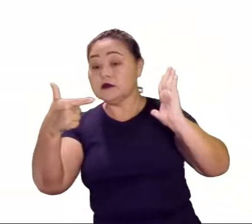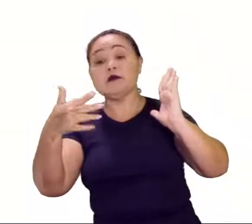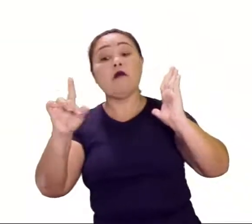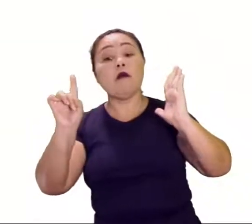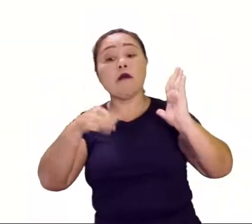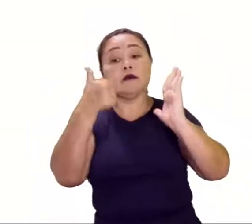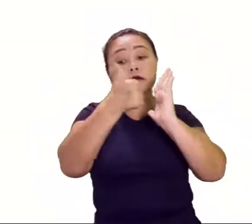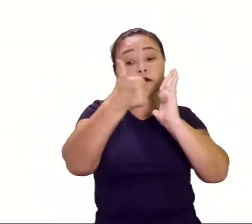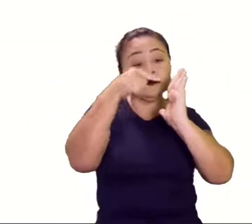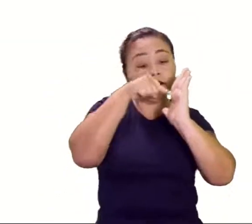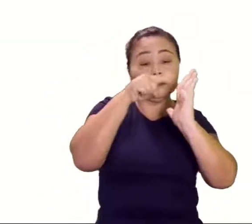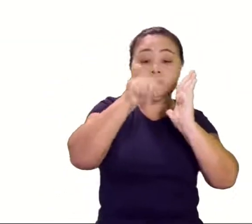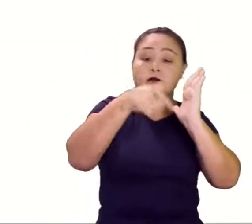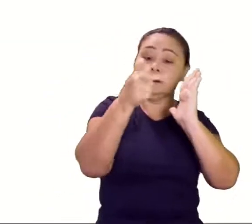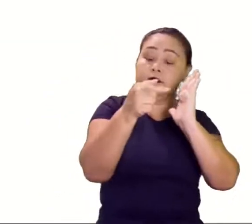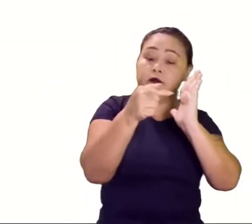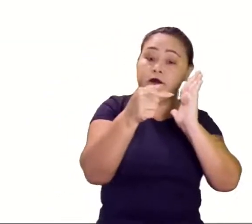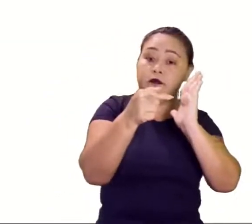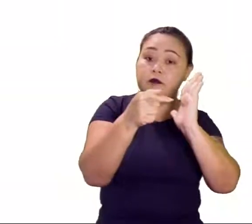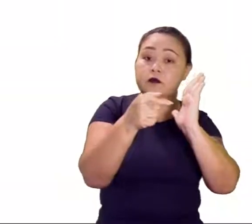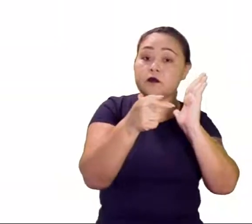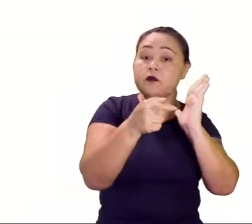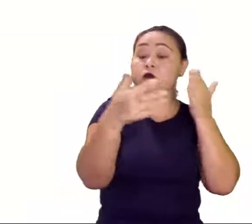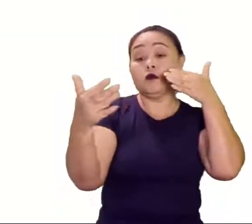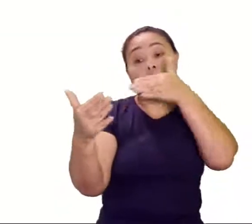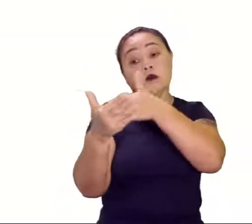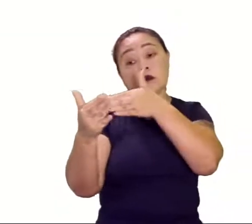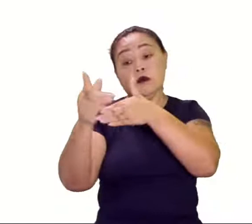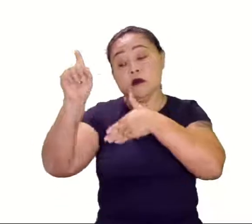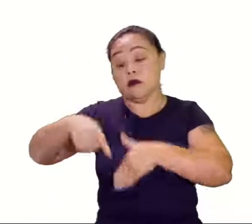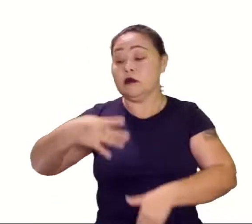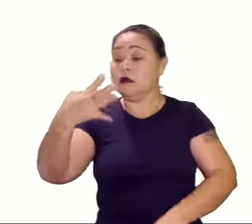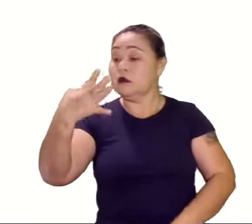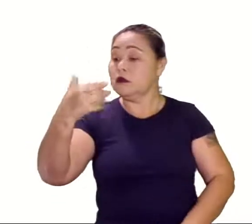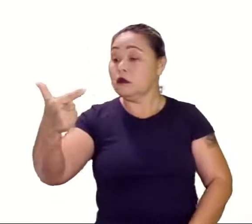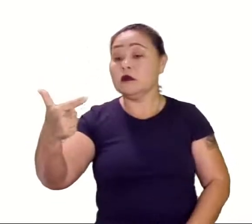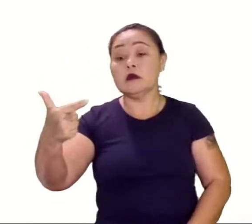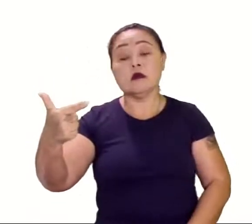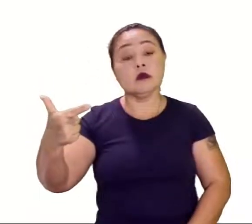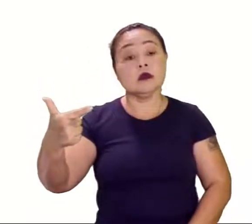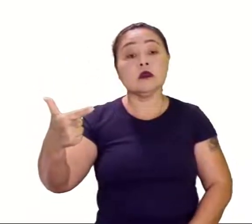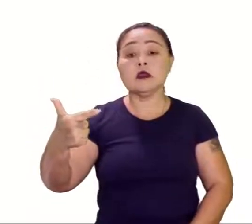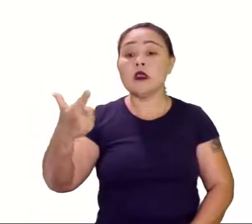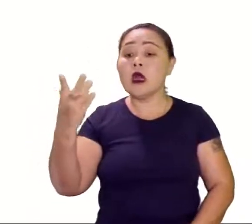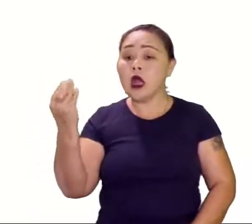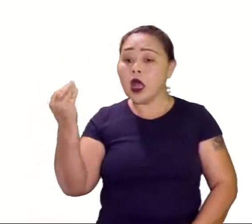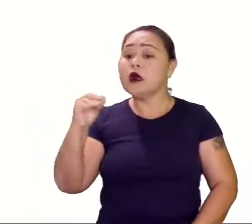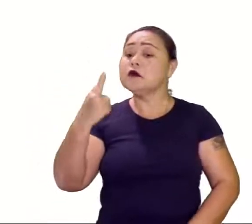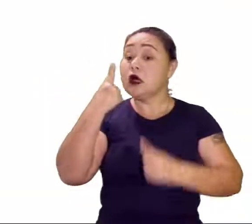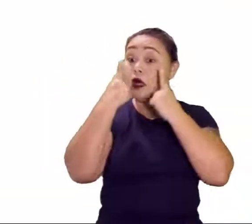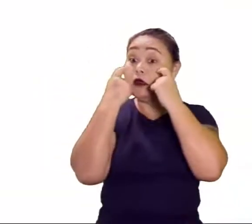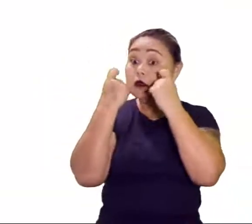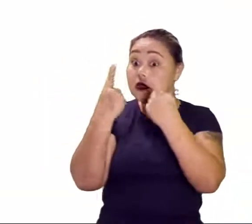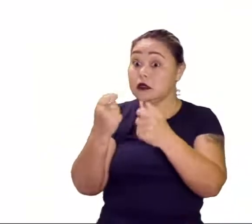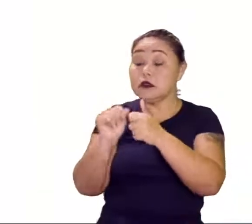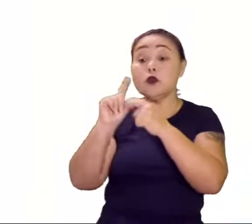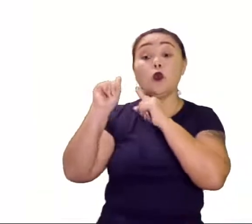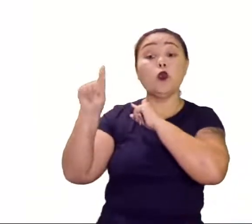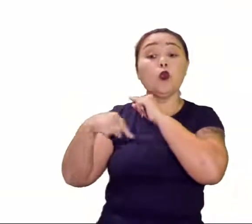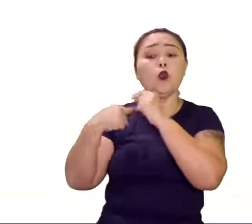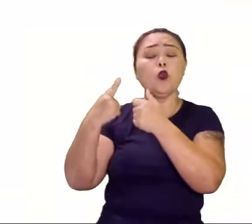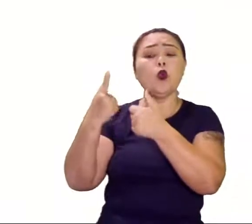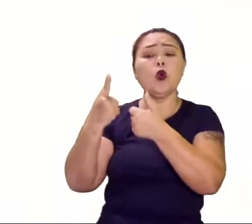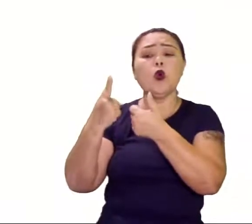nosso primeiro termo é 7 e o nosso último termo é 42. E aí tem uma jogada interessante, porque quem